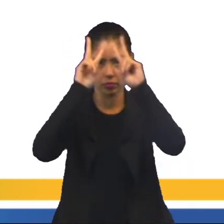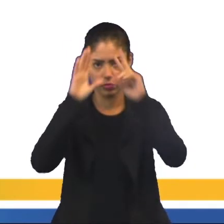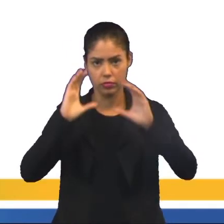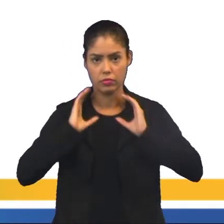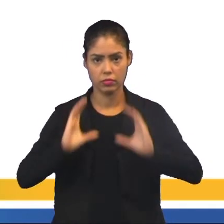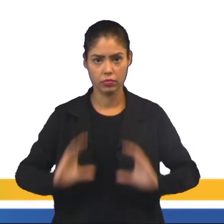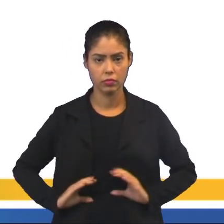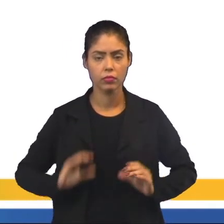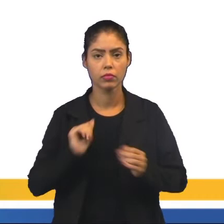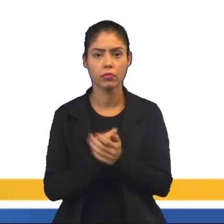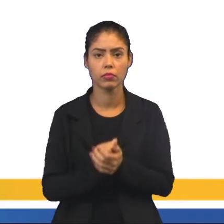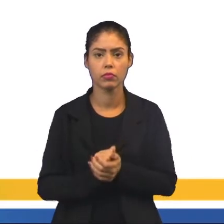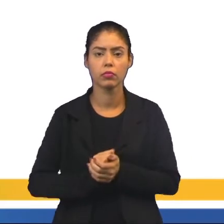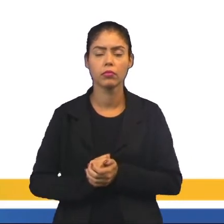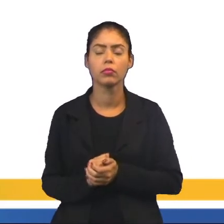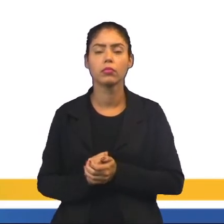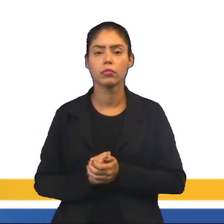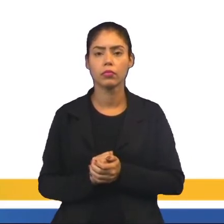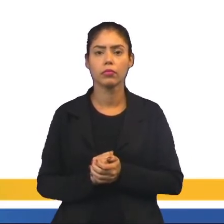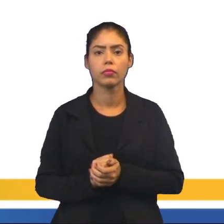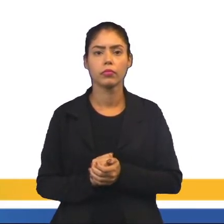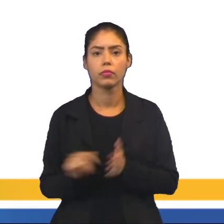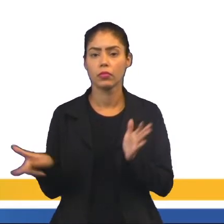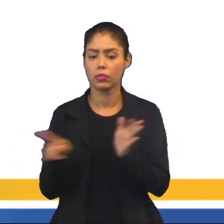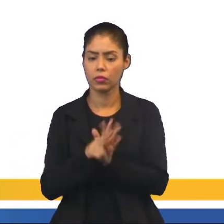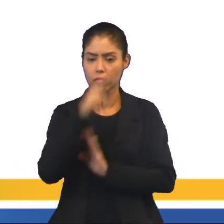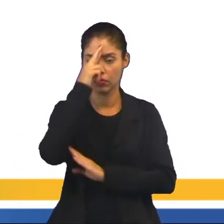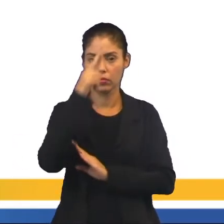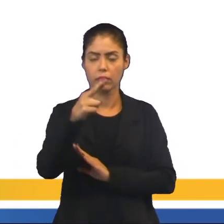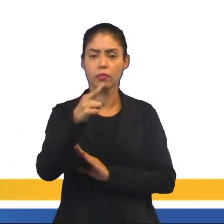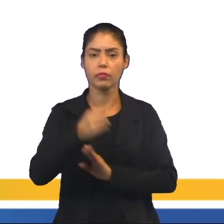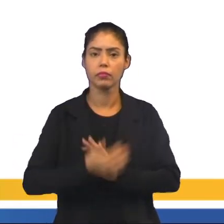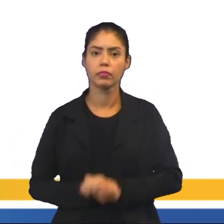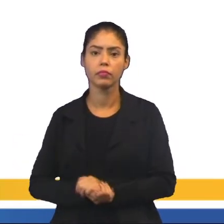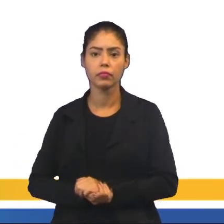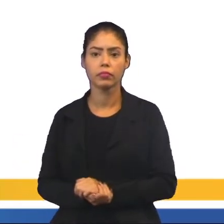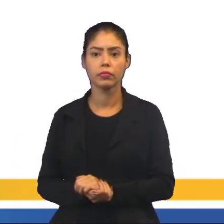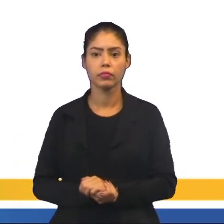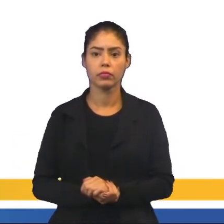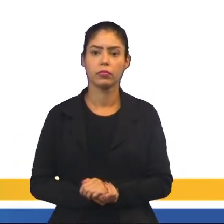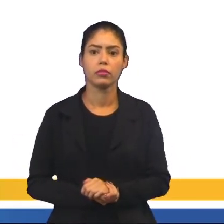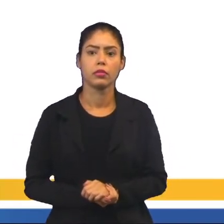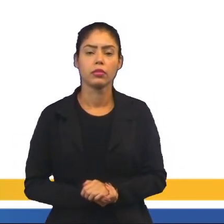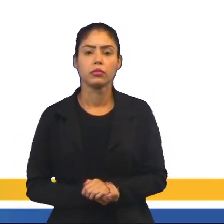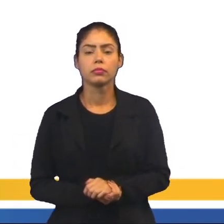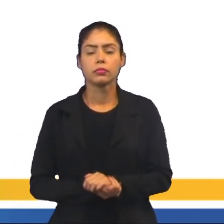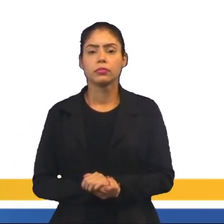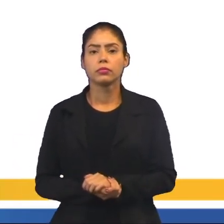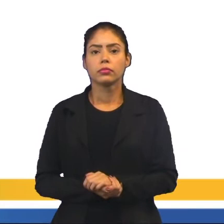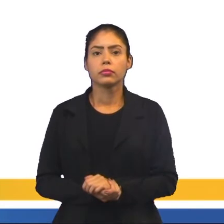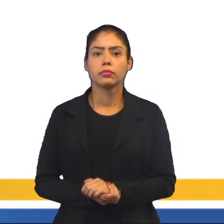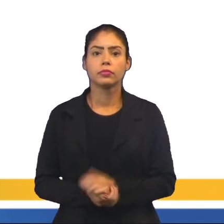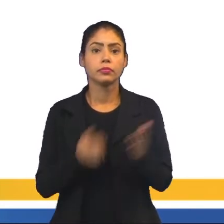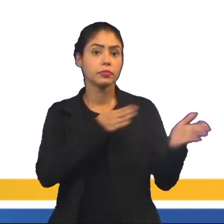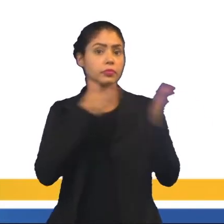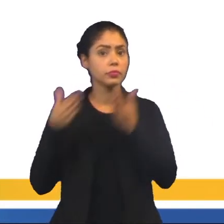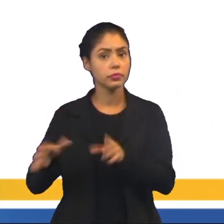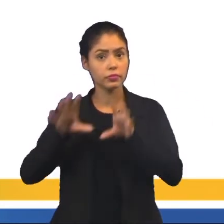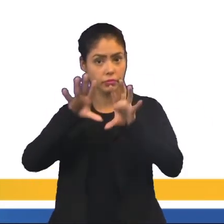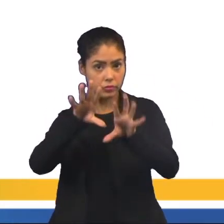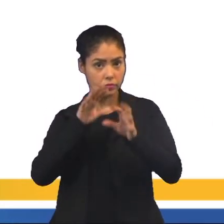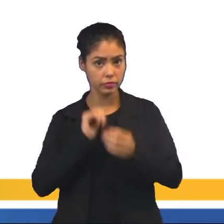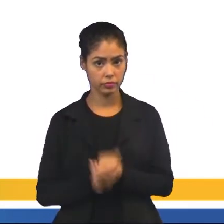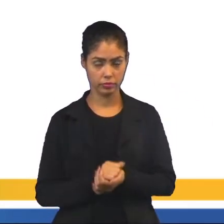e cercou, certo? E se tornou dono. Esse é um grande problema, tá? E, a partir